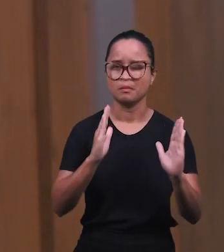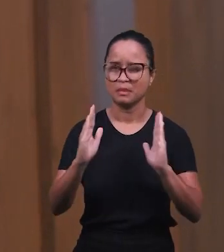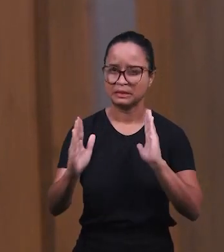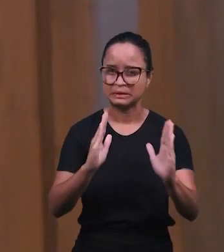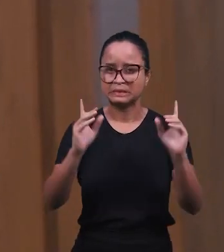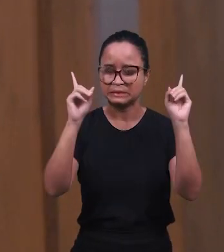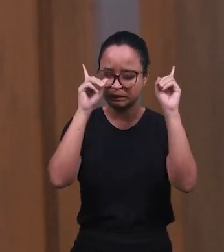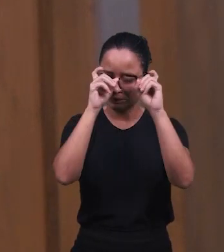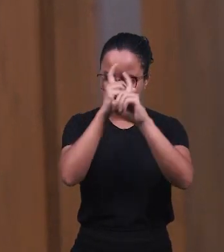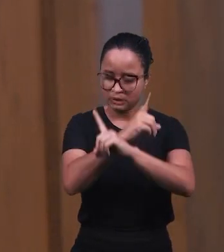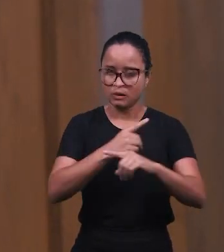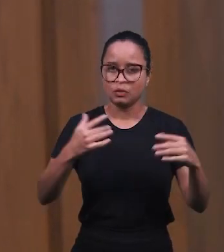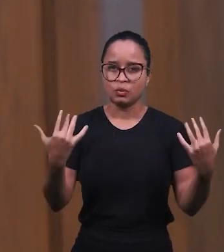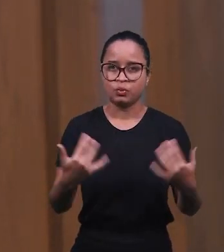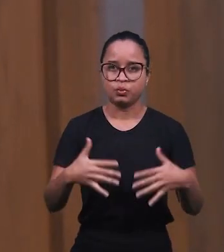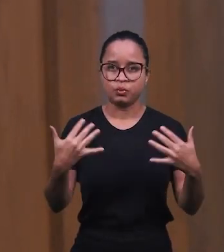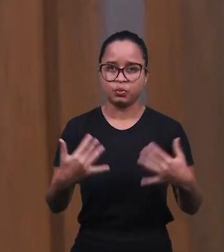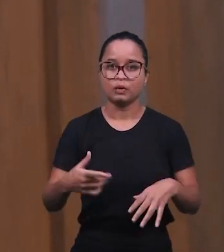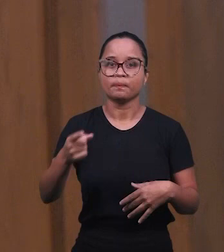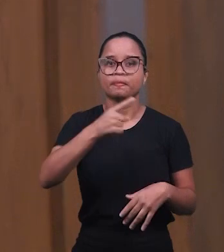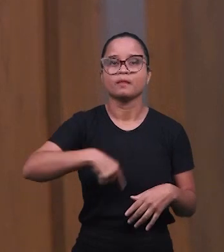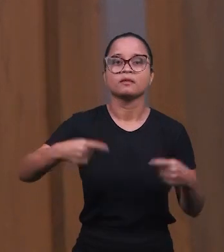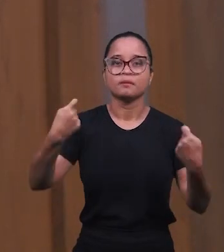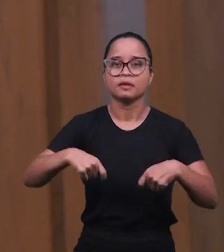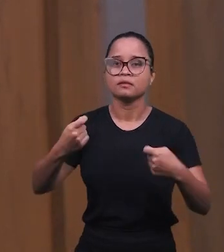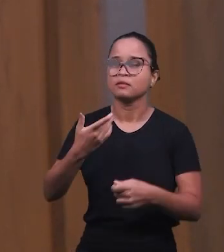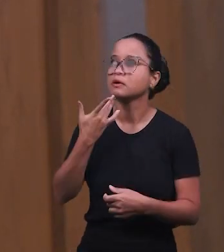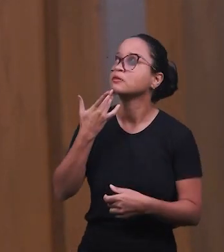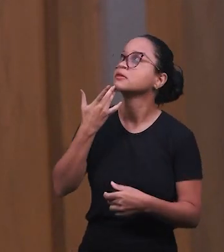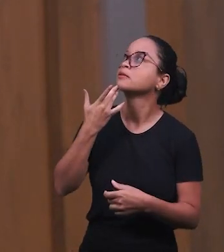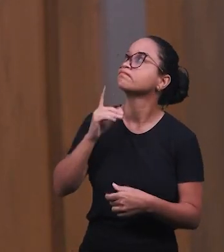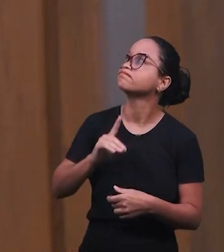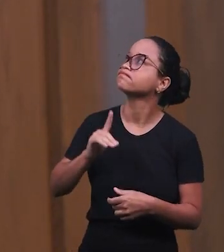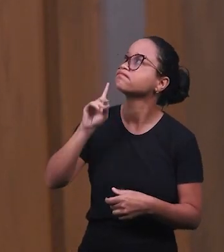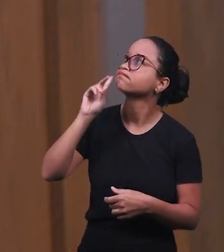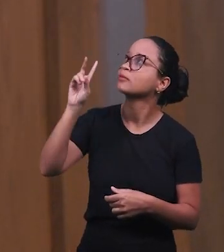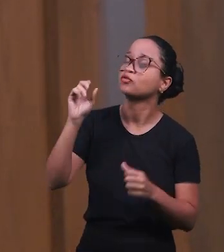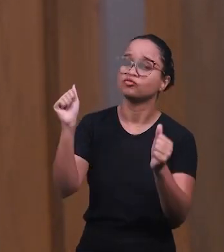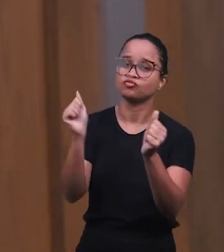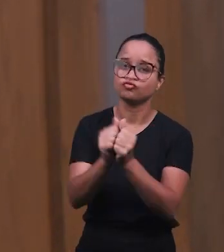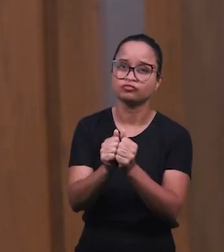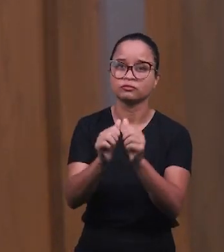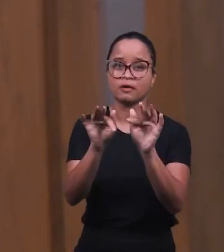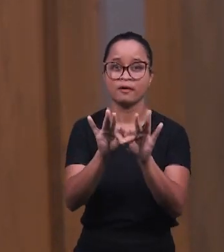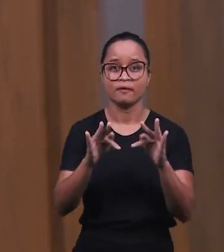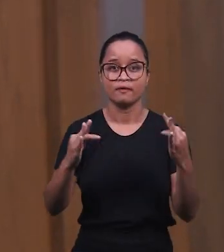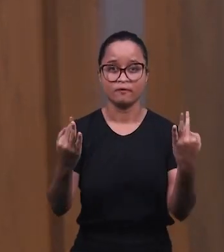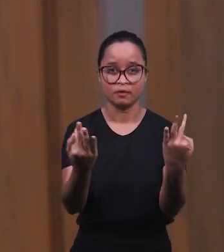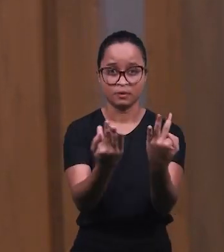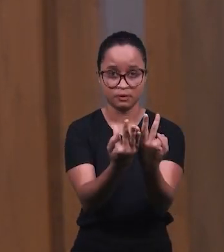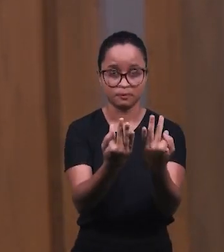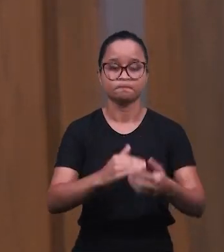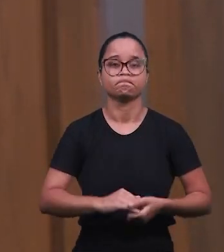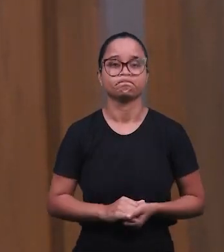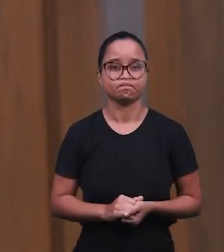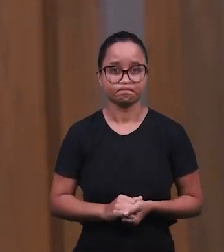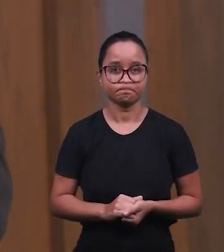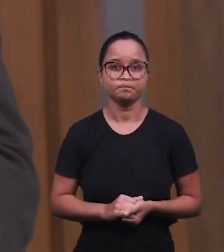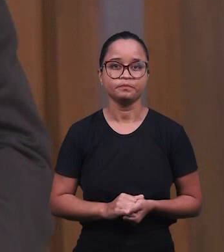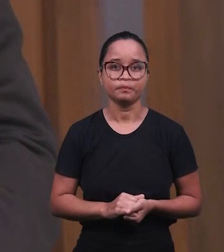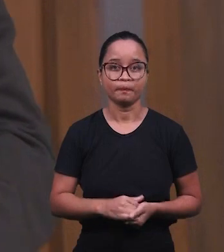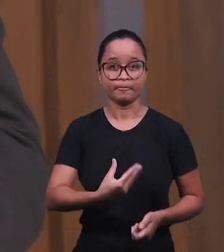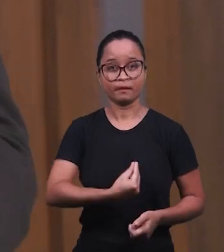situações difíceis, nós precisamos olhar para o alto. Juntos, em família, aqueles que